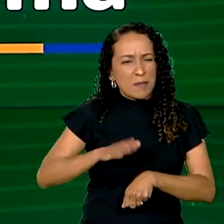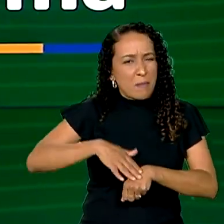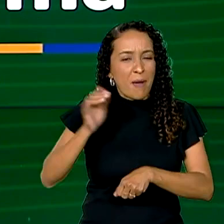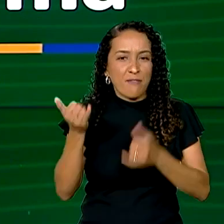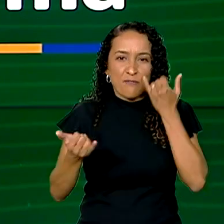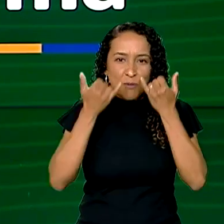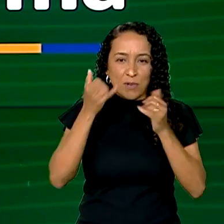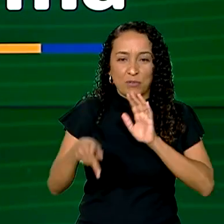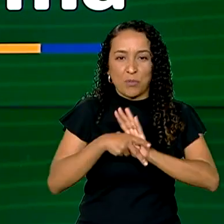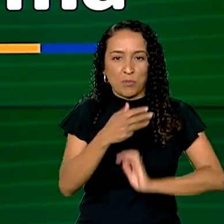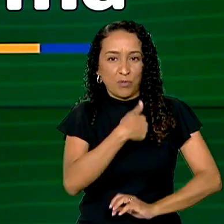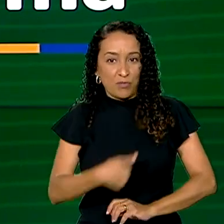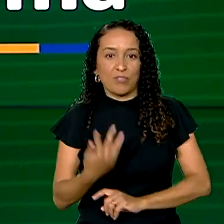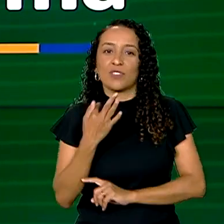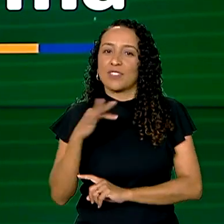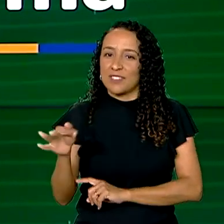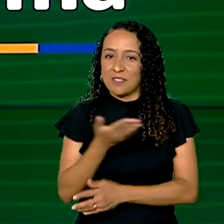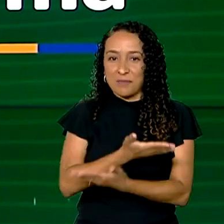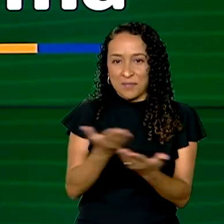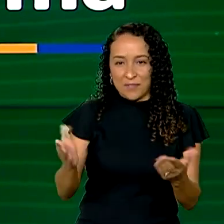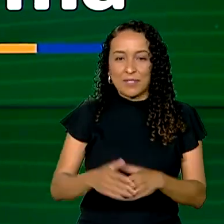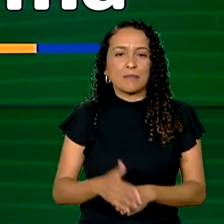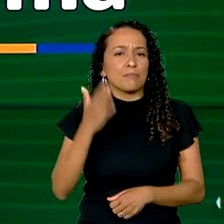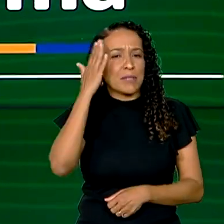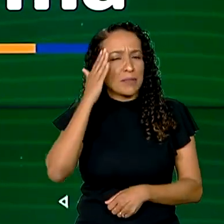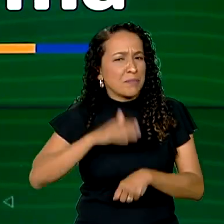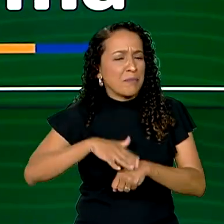outras informações do governo federal para você.